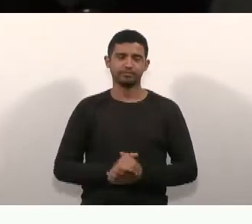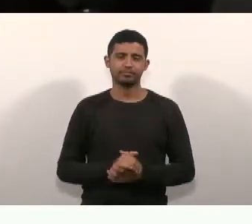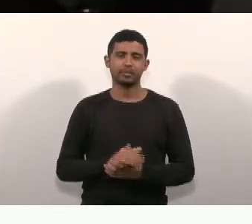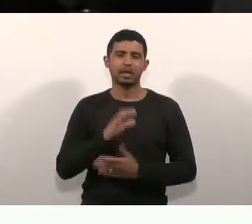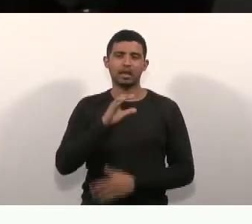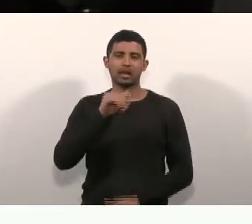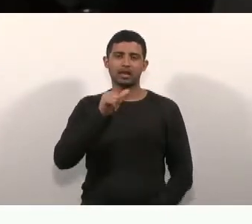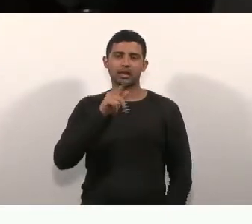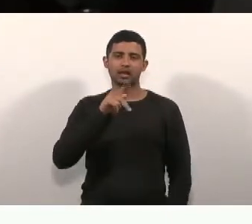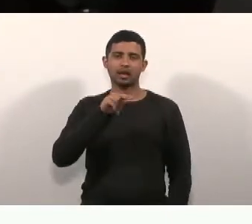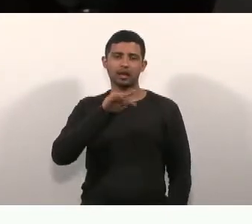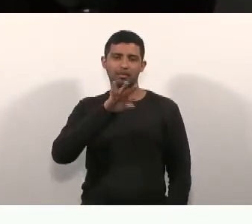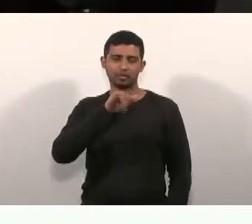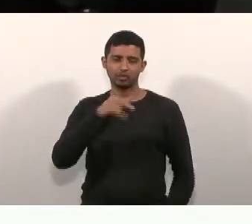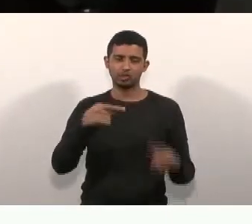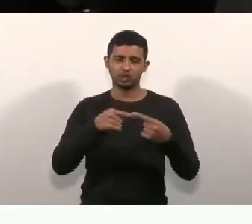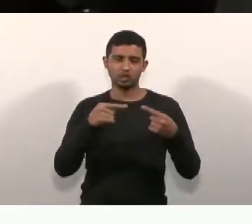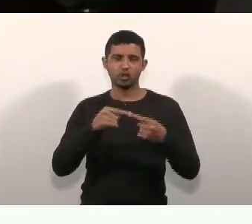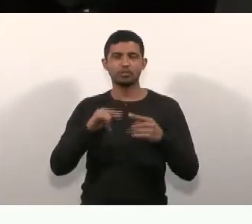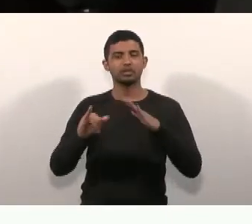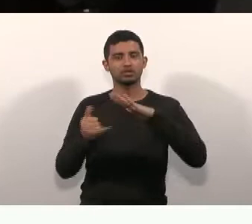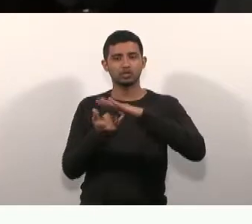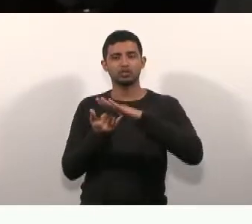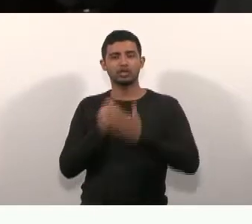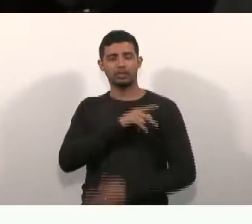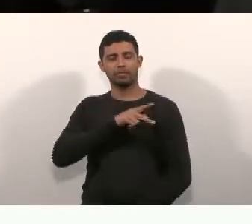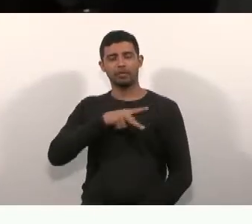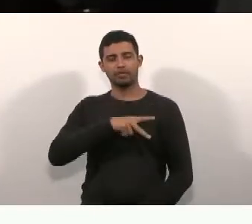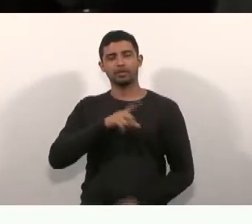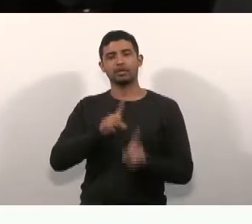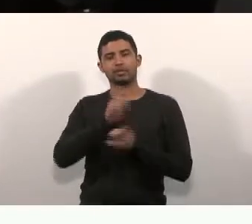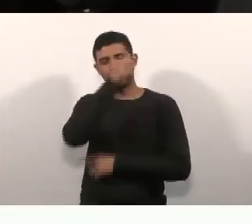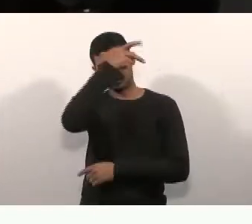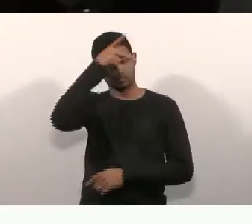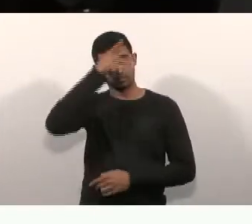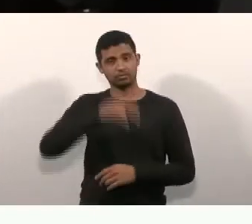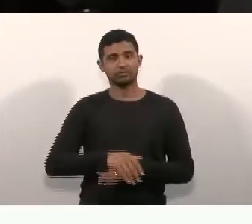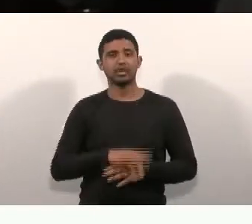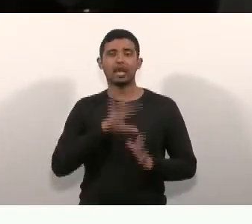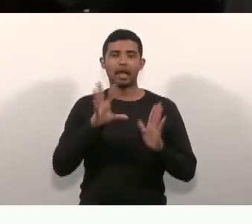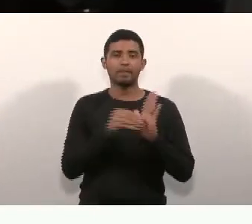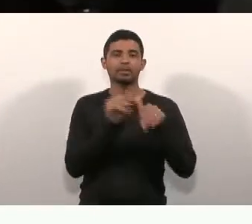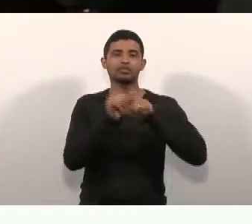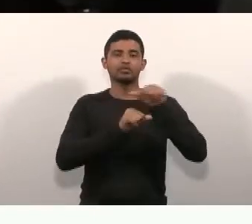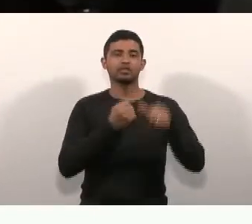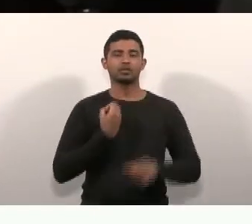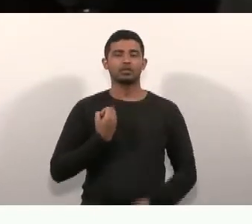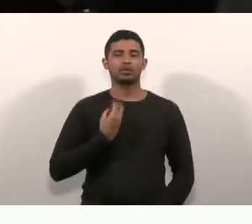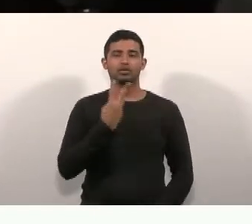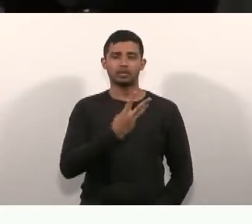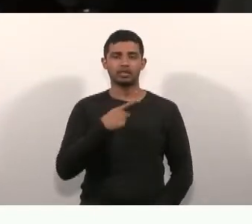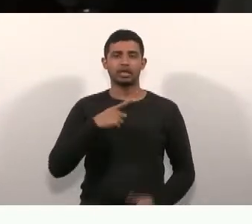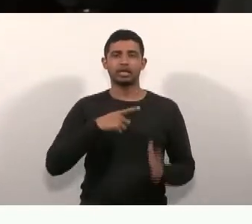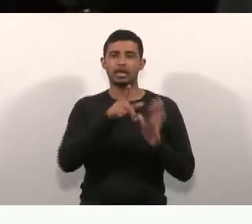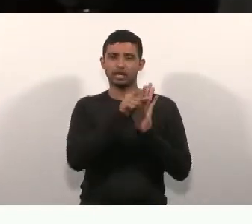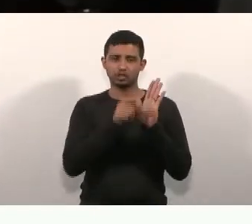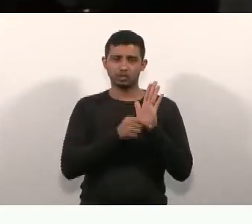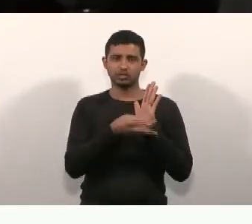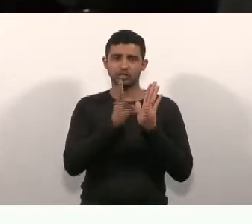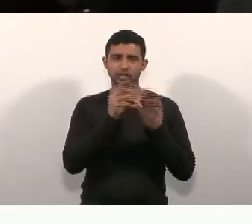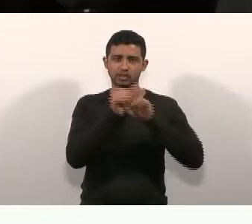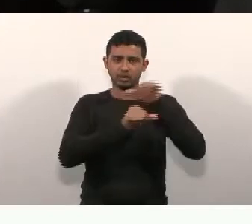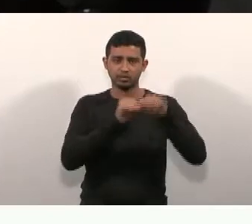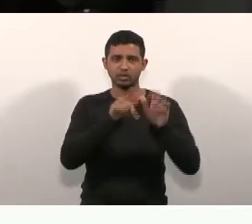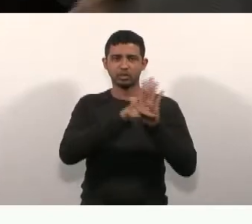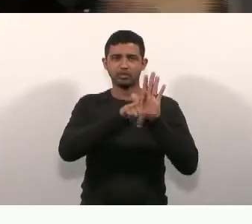caput aplica-se a instituições privadas e públicas. Emenda modificativa número 3. Modifica-se o artigo 3º do PL com a